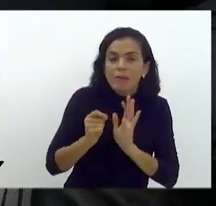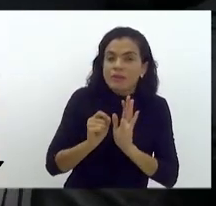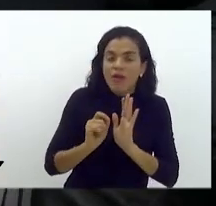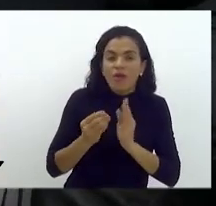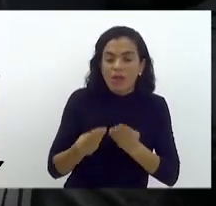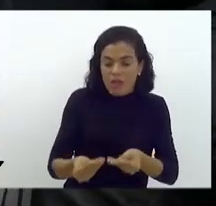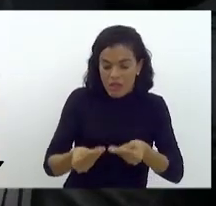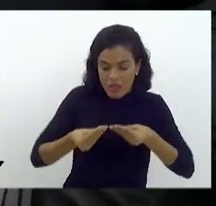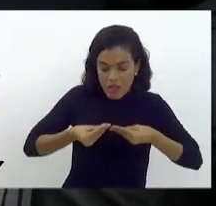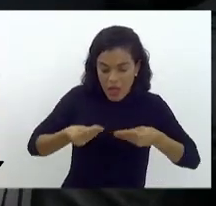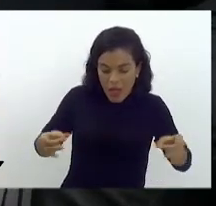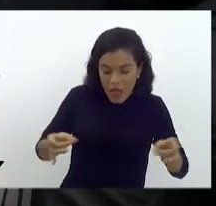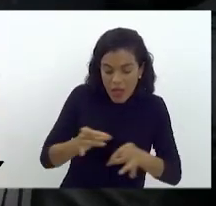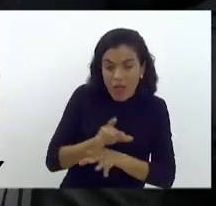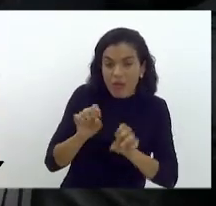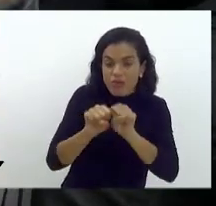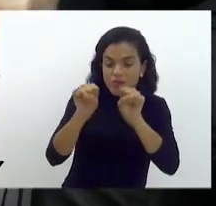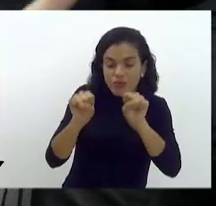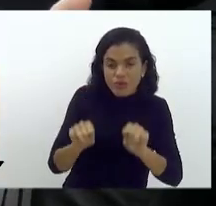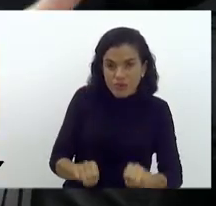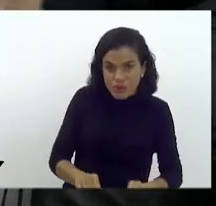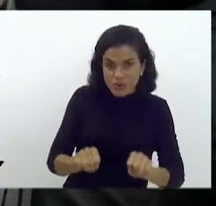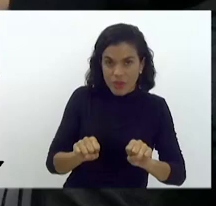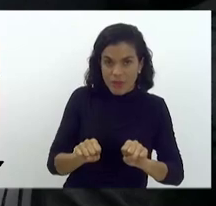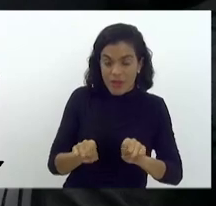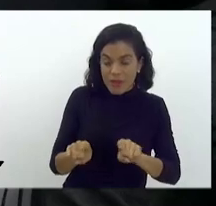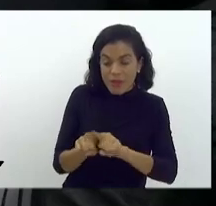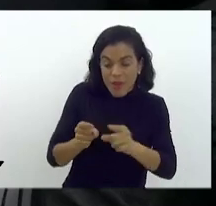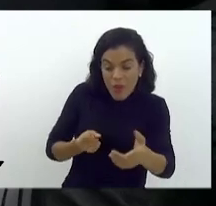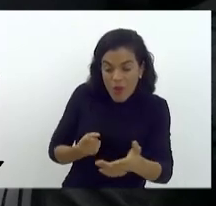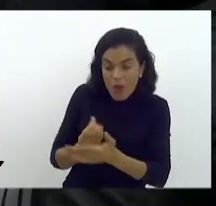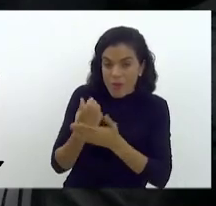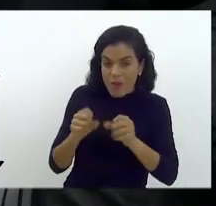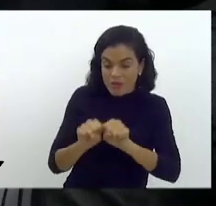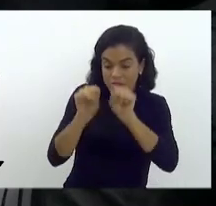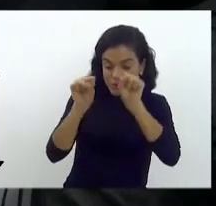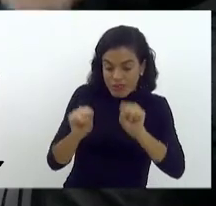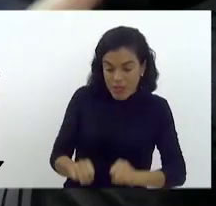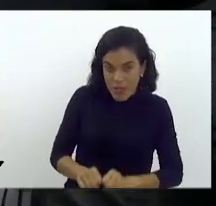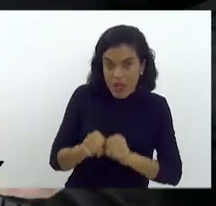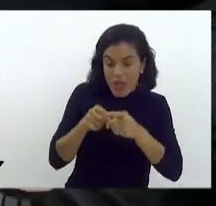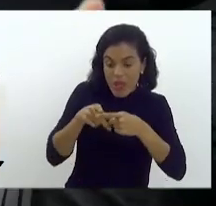que fizesse a manutenção compressa o sistema